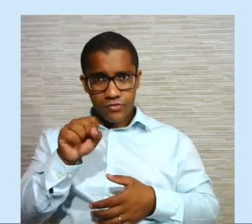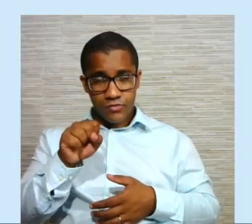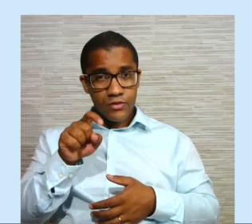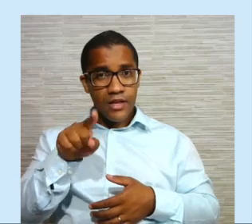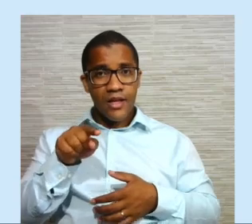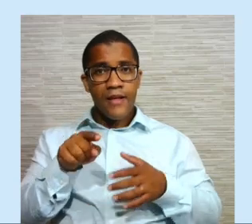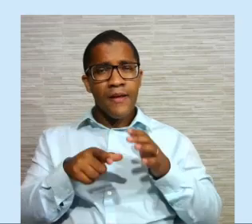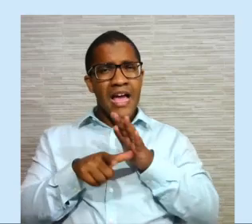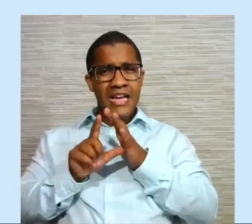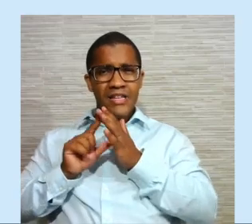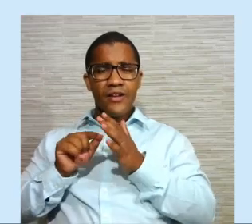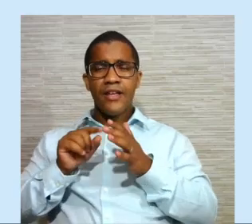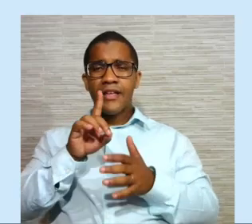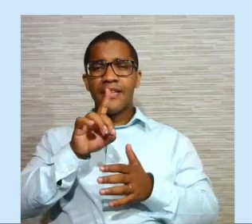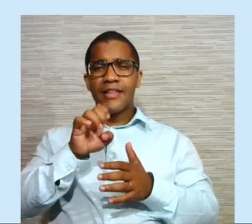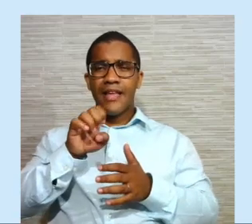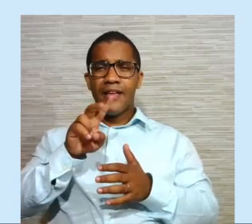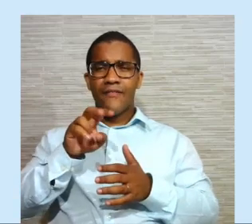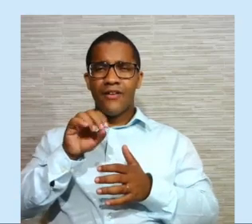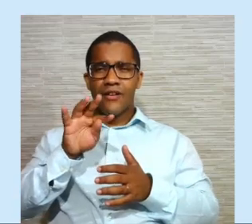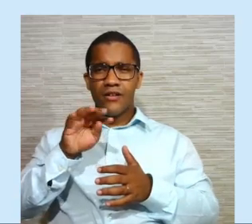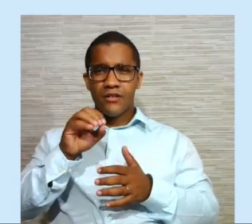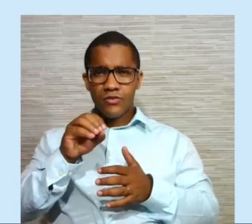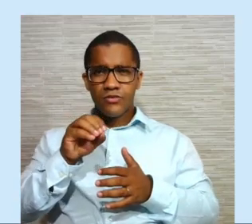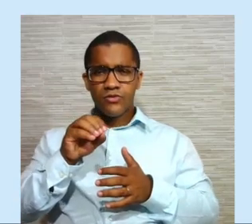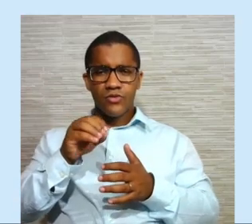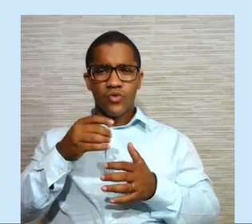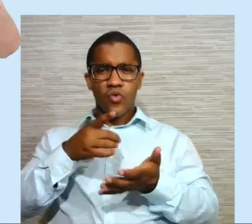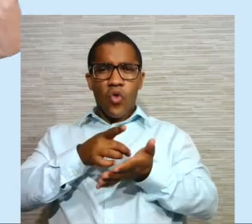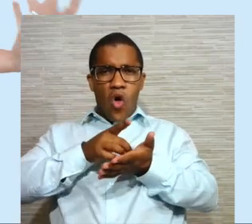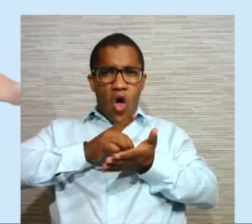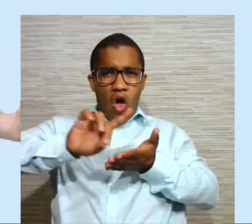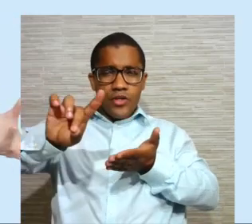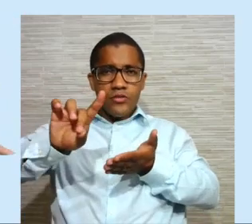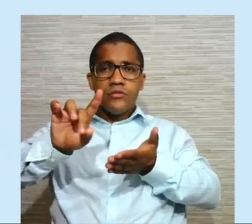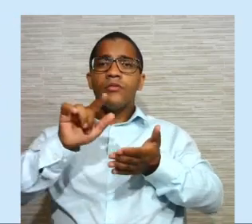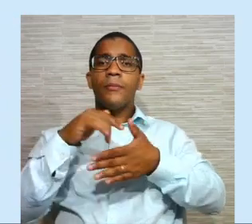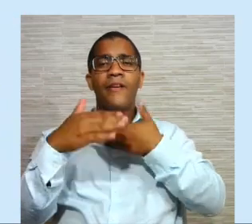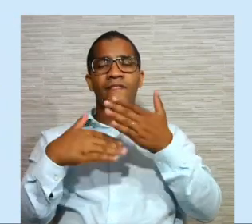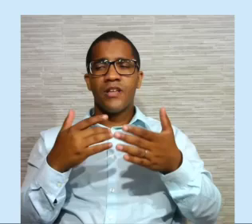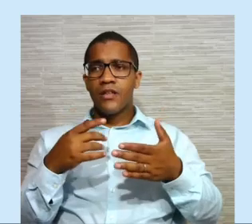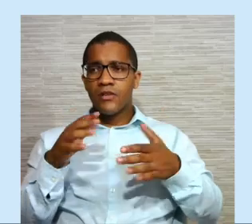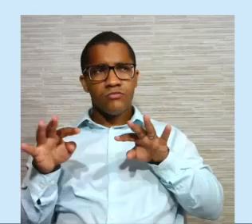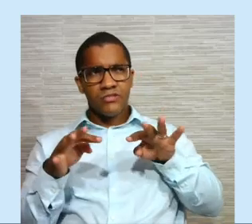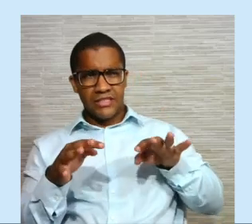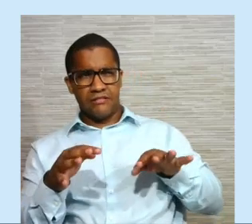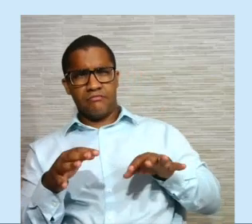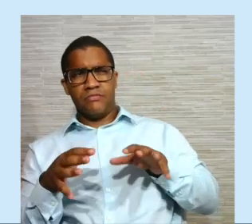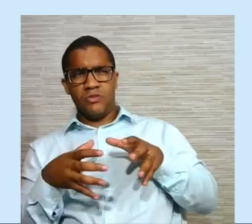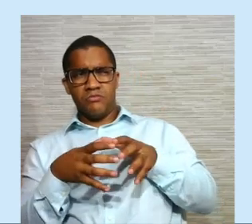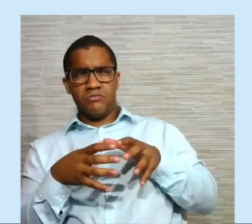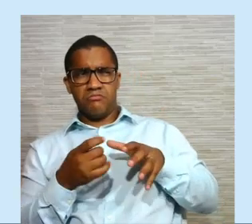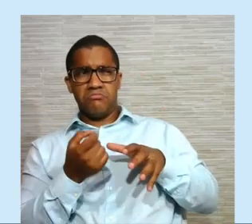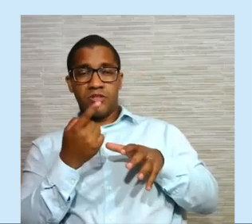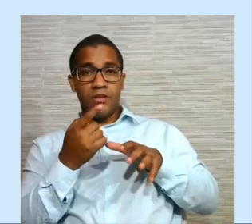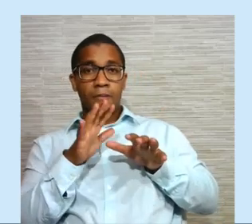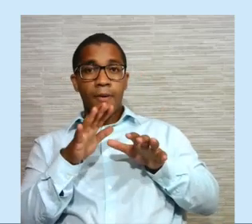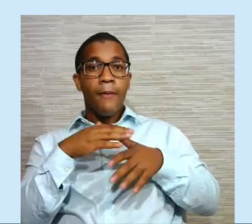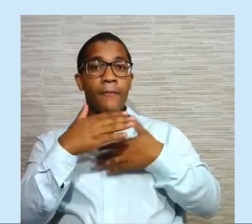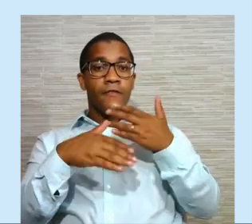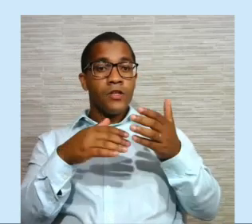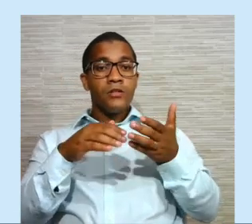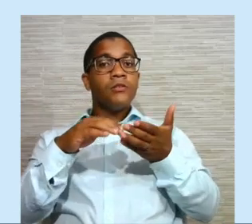nome causava, vamos dizer, uma interpretação errada do que eles queriam, né, a banda passou a ser